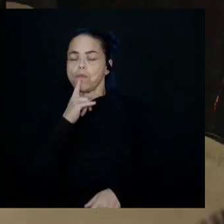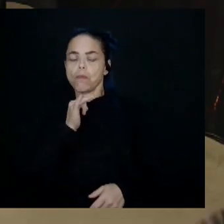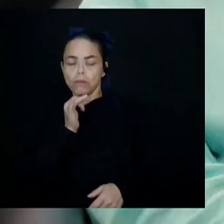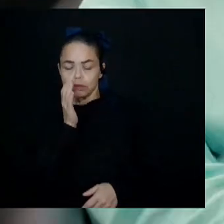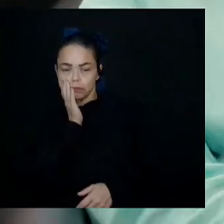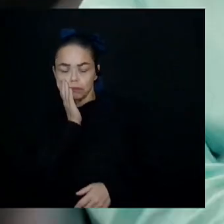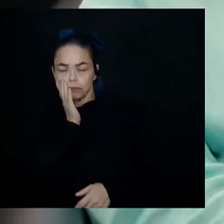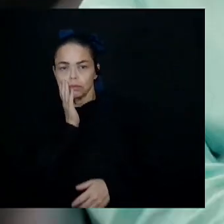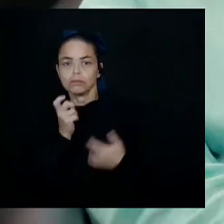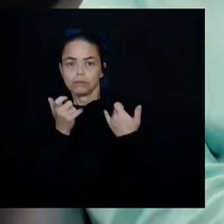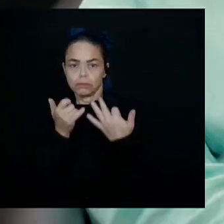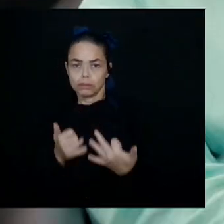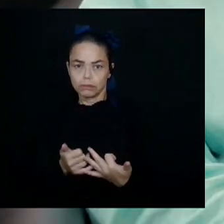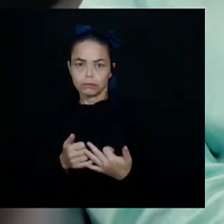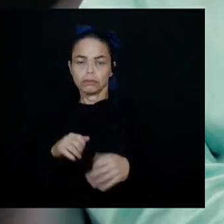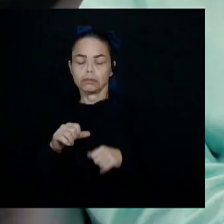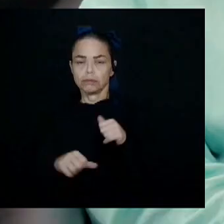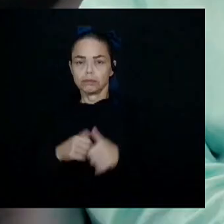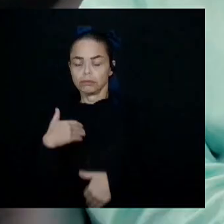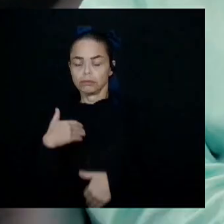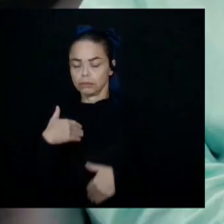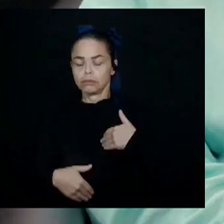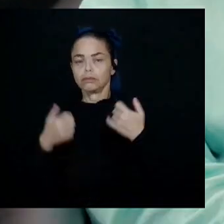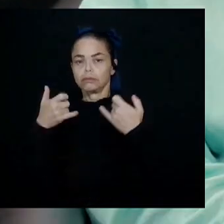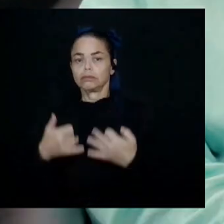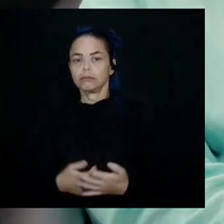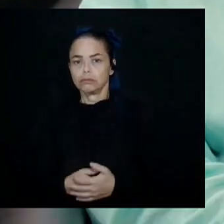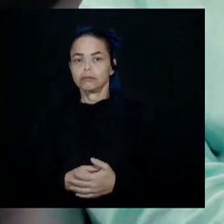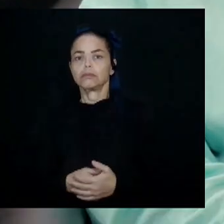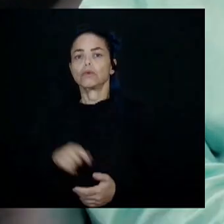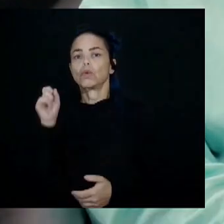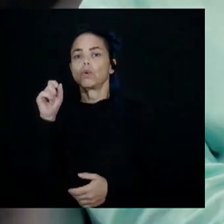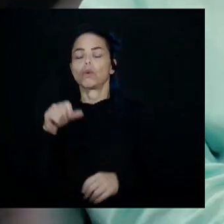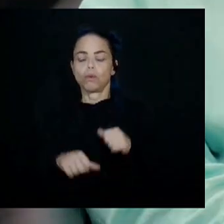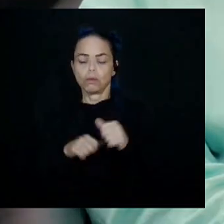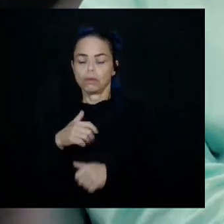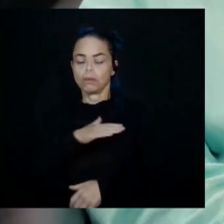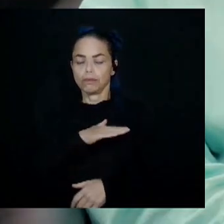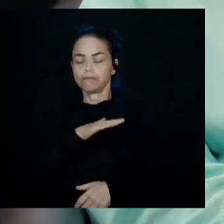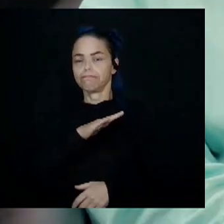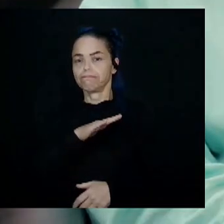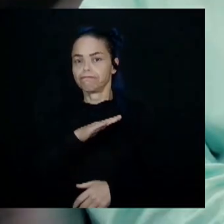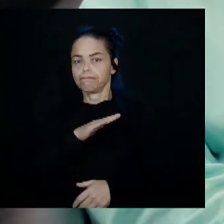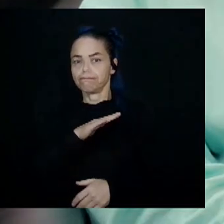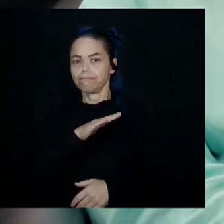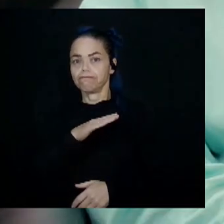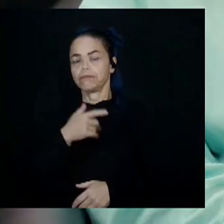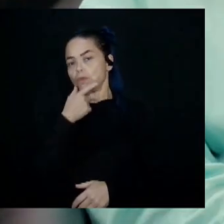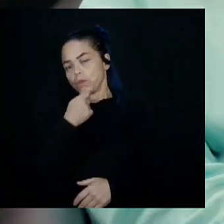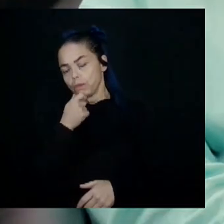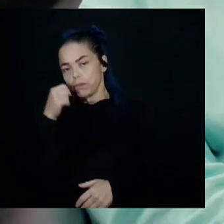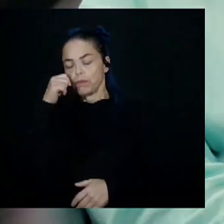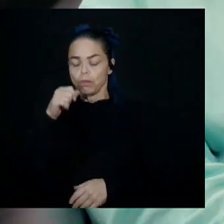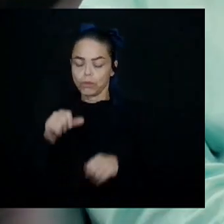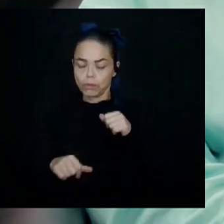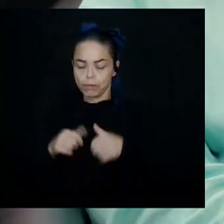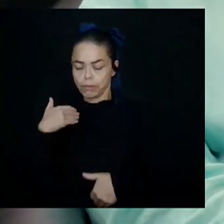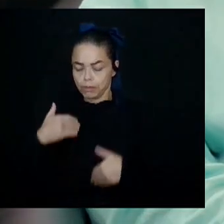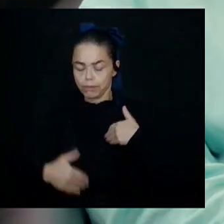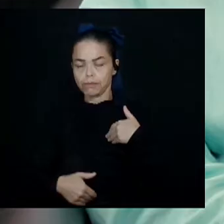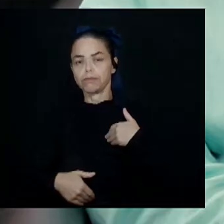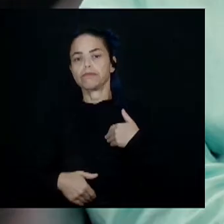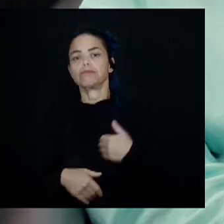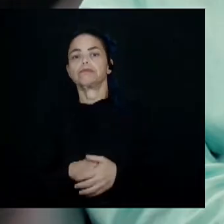o que é puberdade precoce, vamos explicar o que é puberdade. Na puberdade, tanto no menino como na menina,